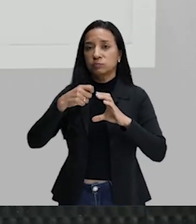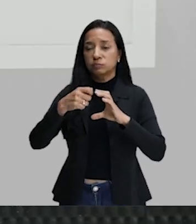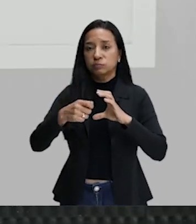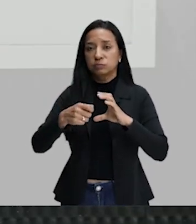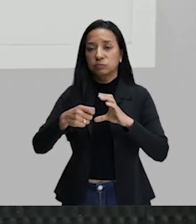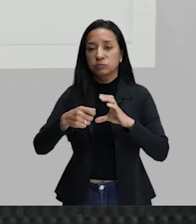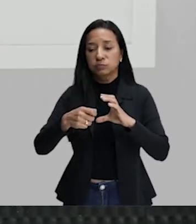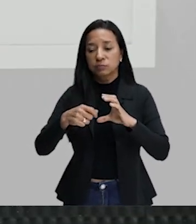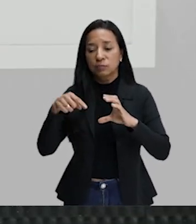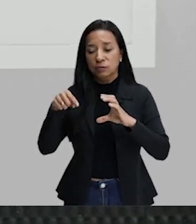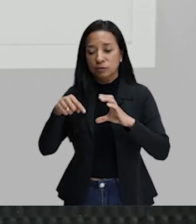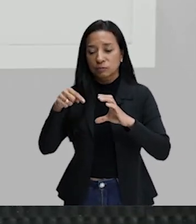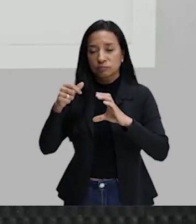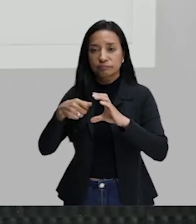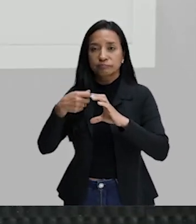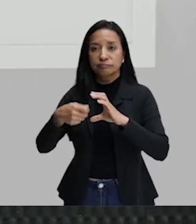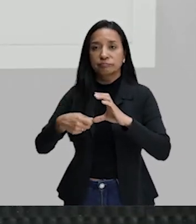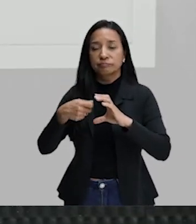aqui